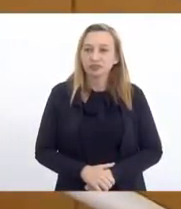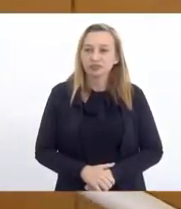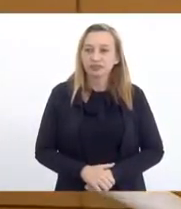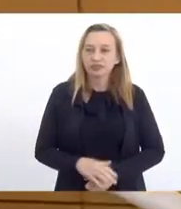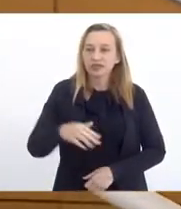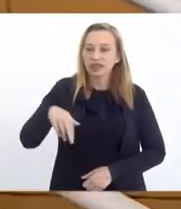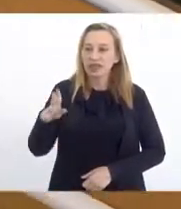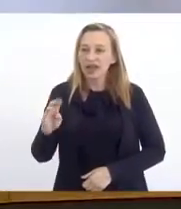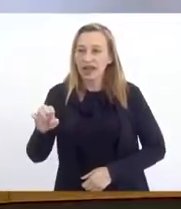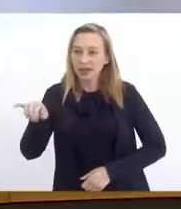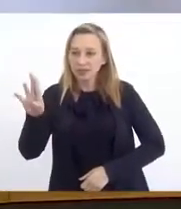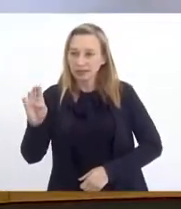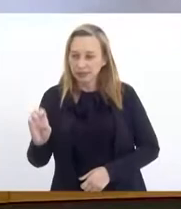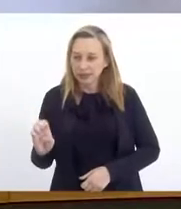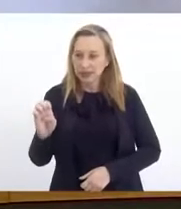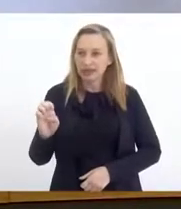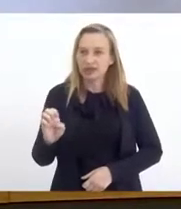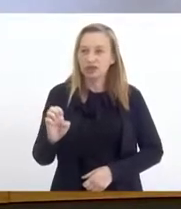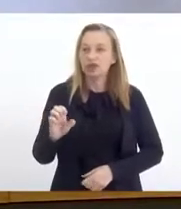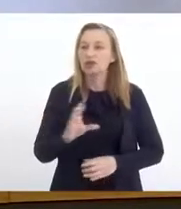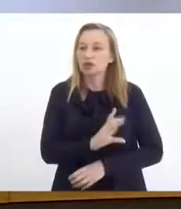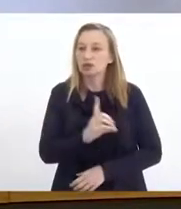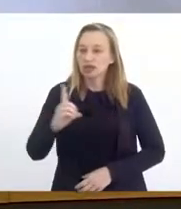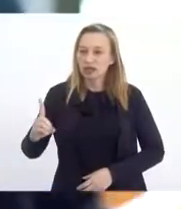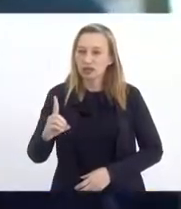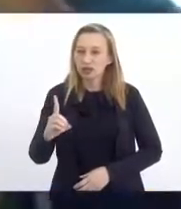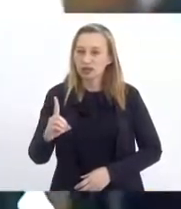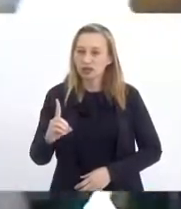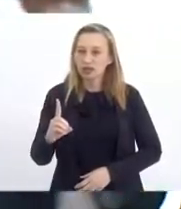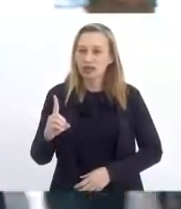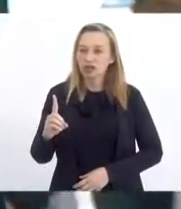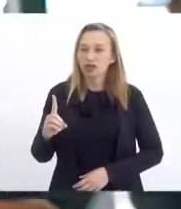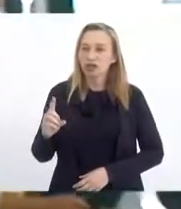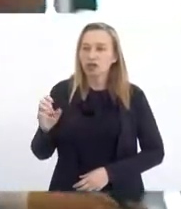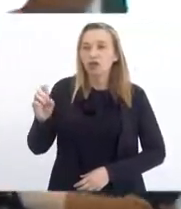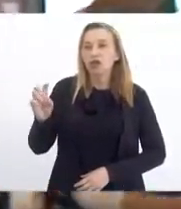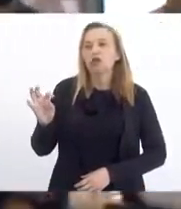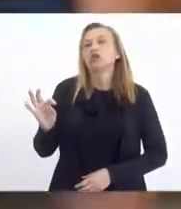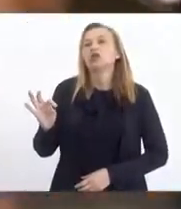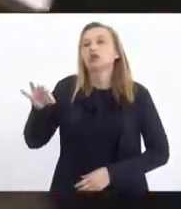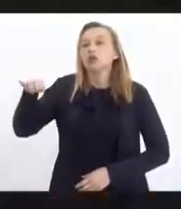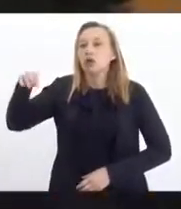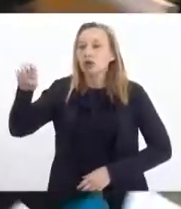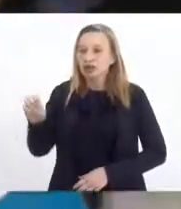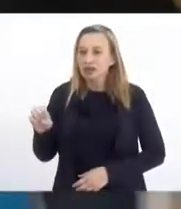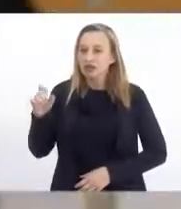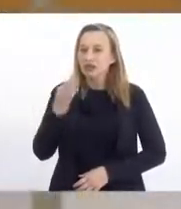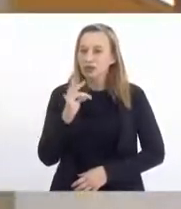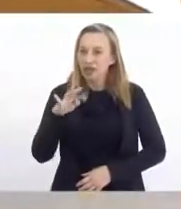Guilherme Reich, coordenador regional Norte Fluminense do SEBRAE, Rio de Janeiro.